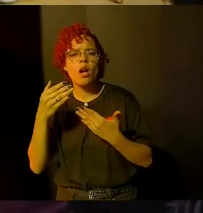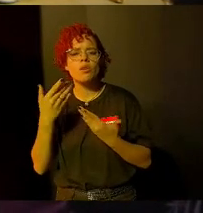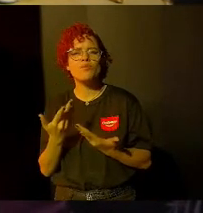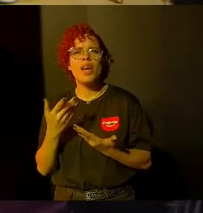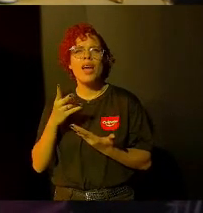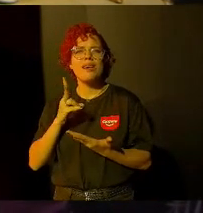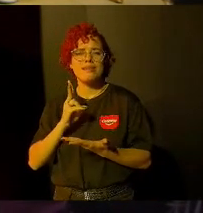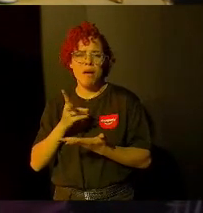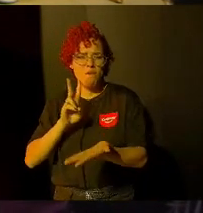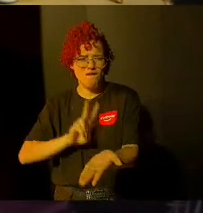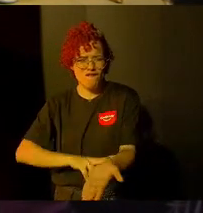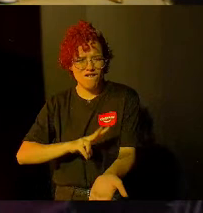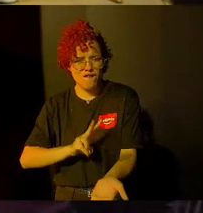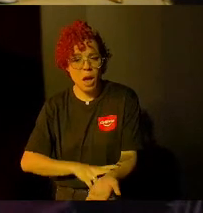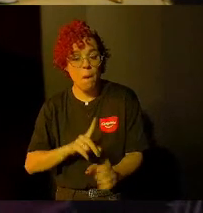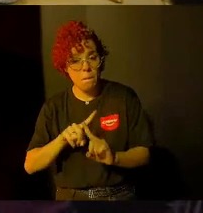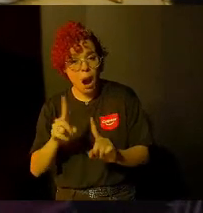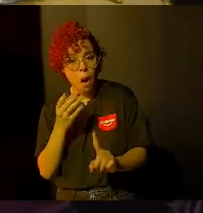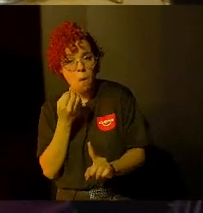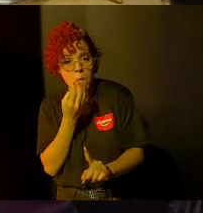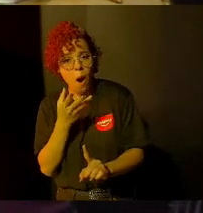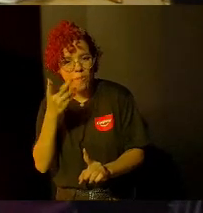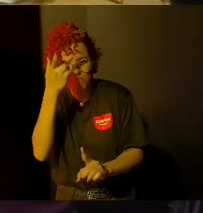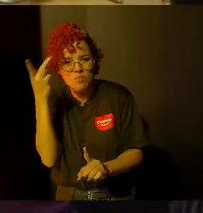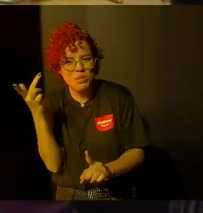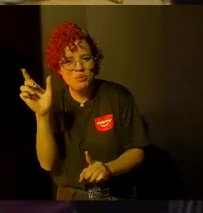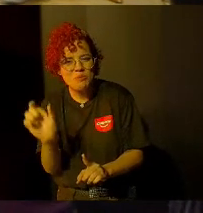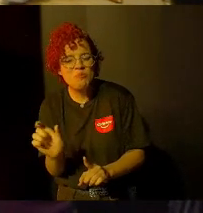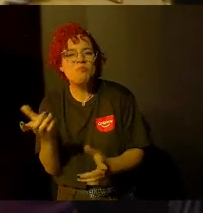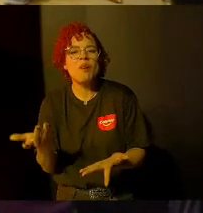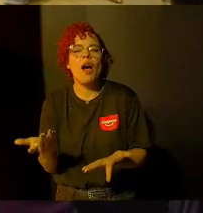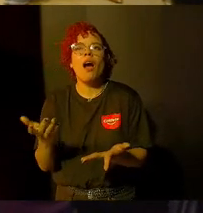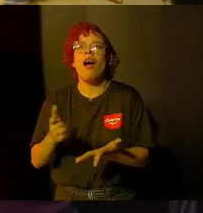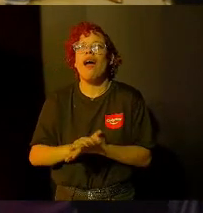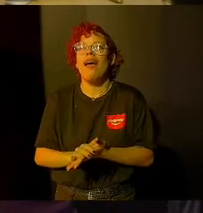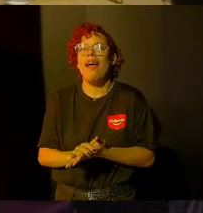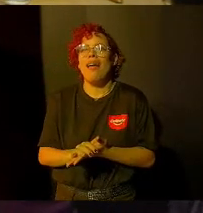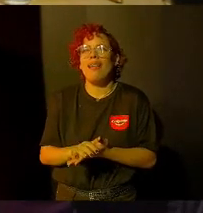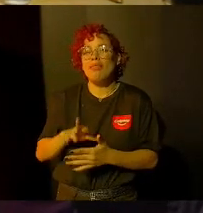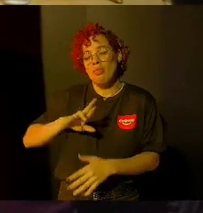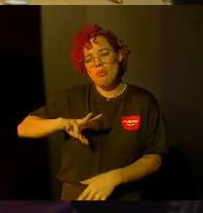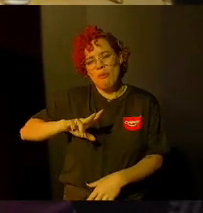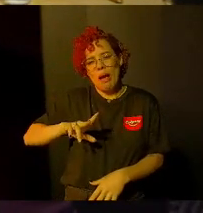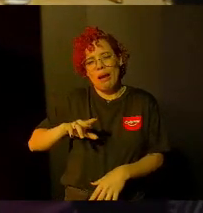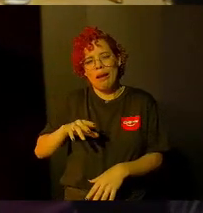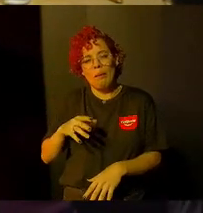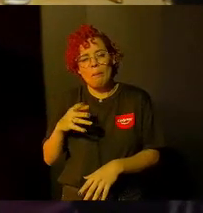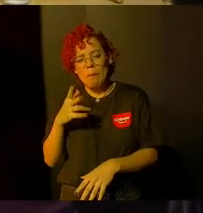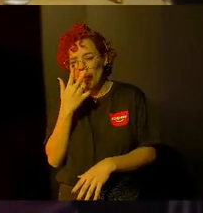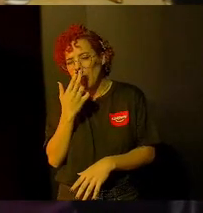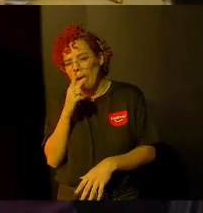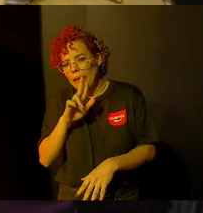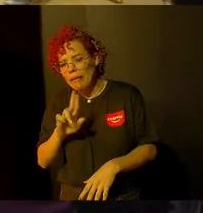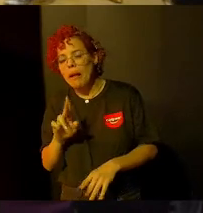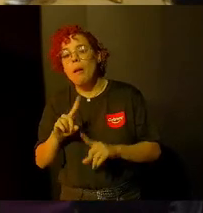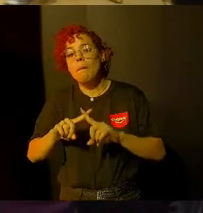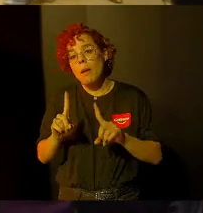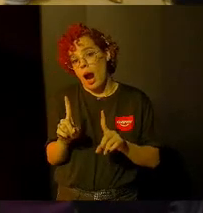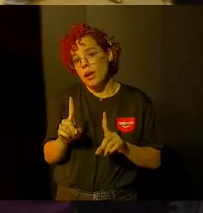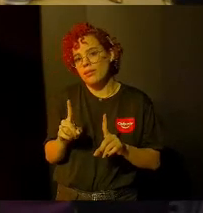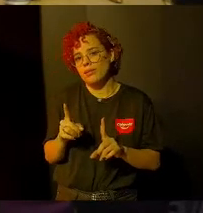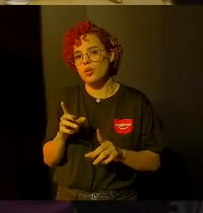tio era um homem difícil mas era boa pessoa seu tio até que ele não dava pinta nunca Sempre evitando